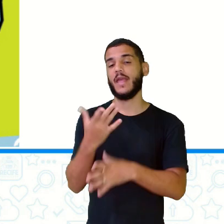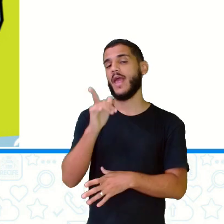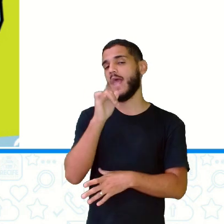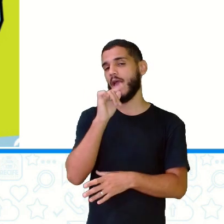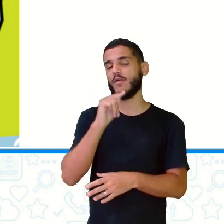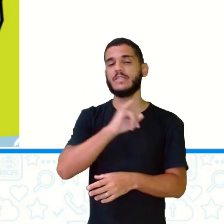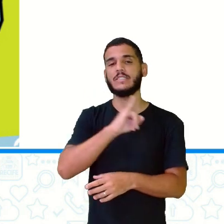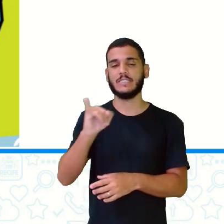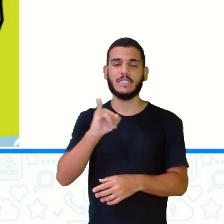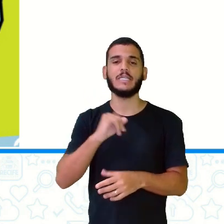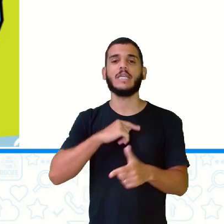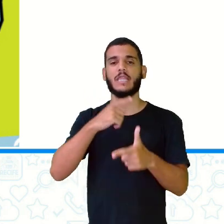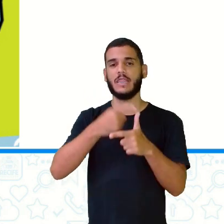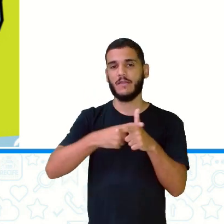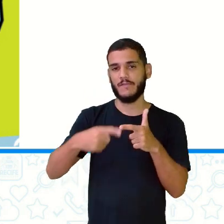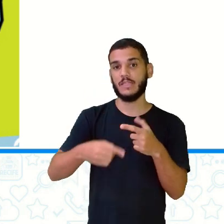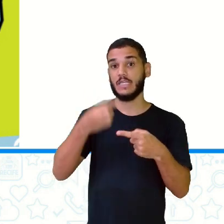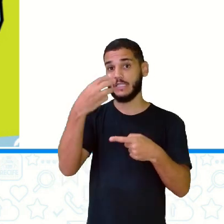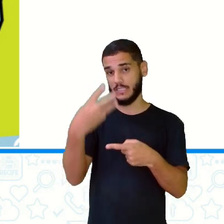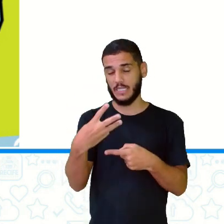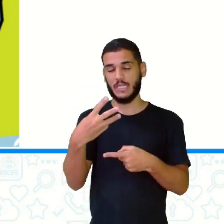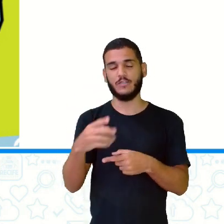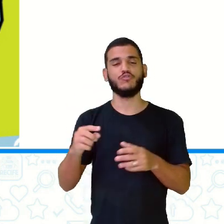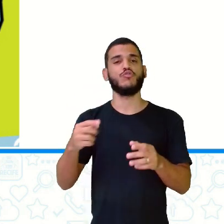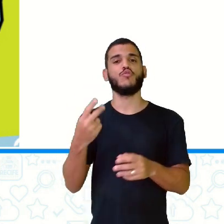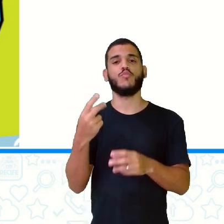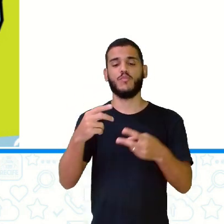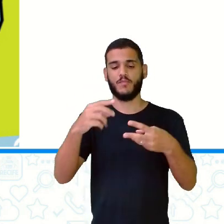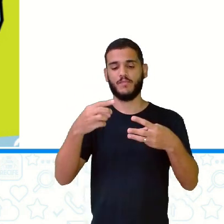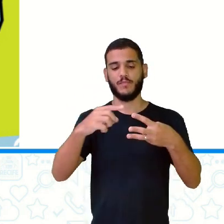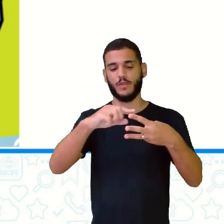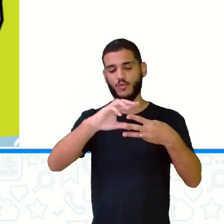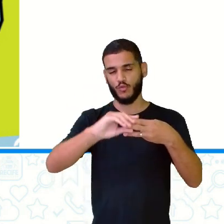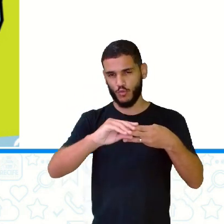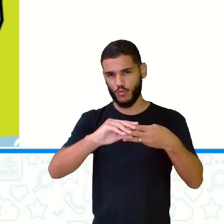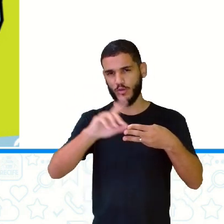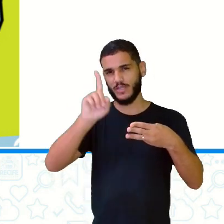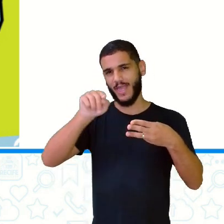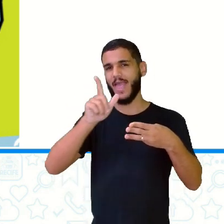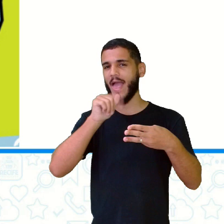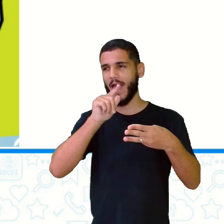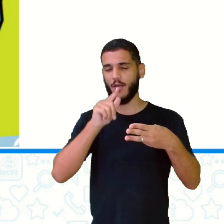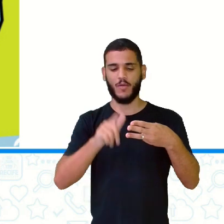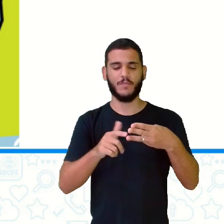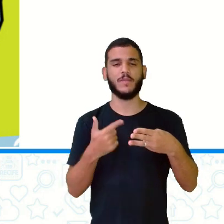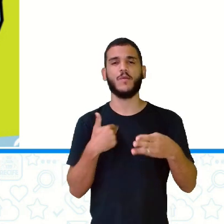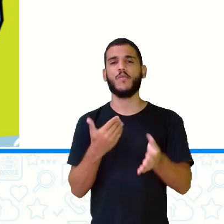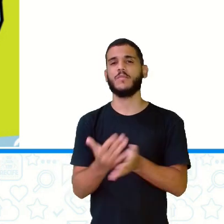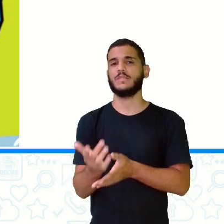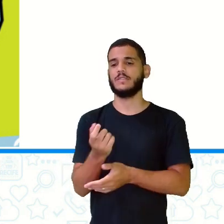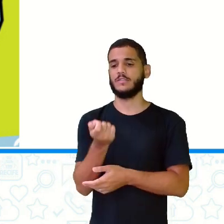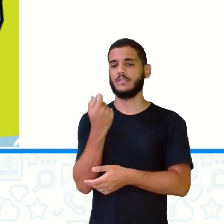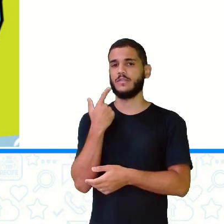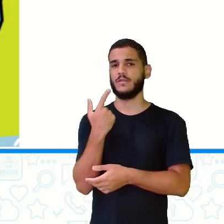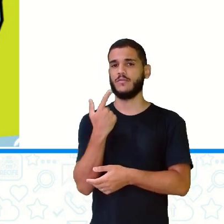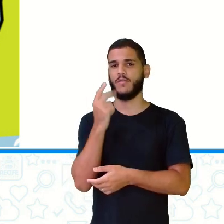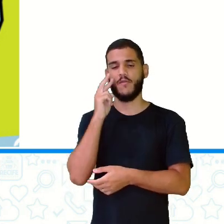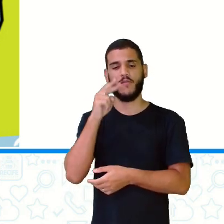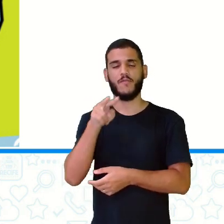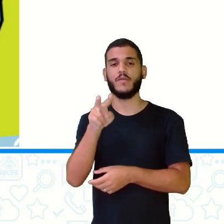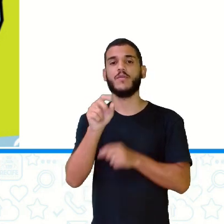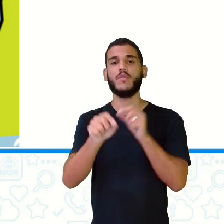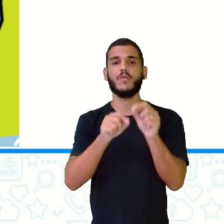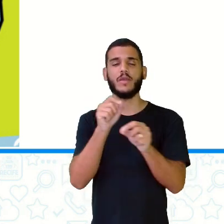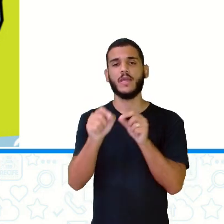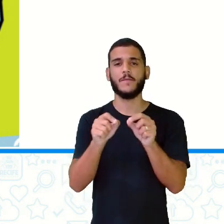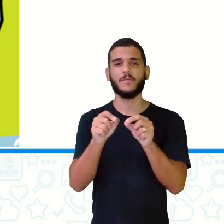partes, 2 delas serão só de água. Eu comecei a achar aquilo bem estranho. Olhei no espelho, apertei minhas bochechas